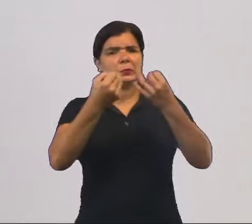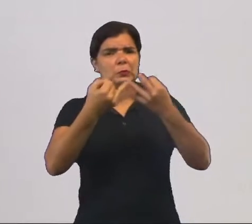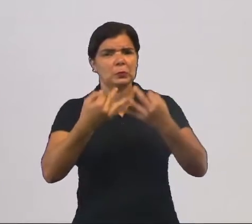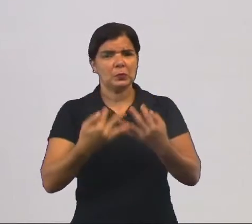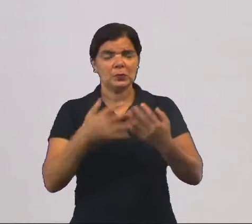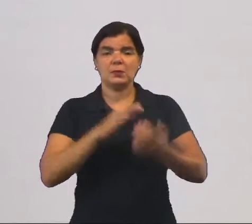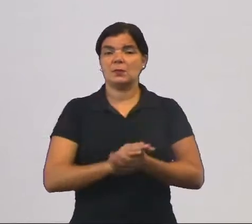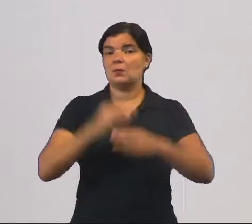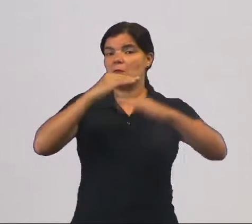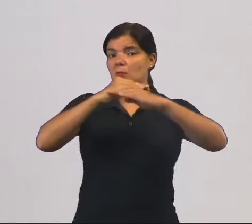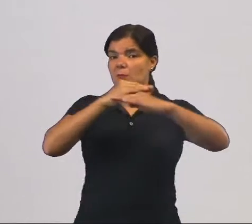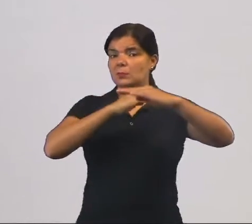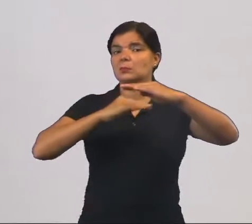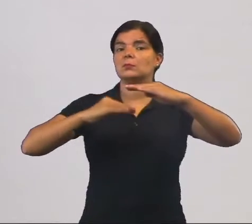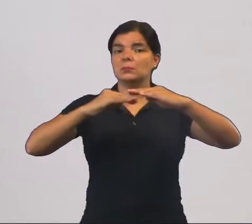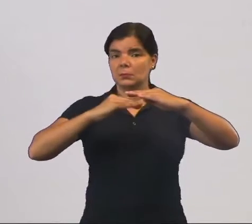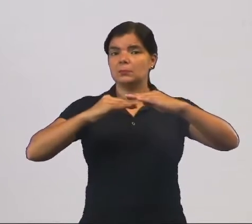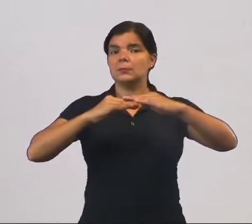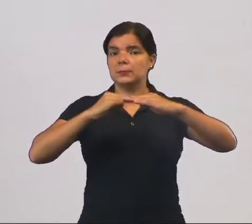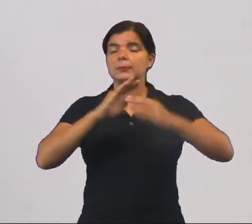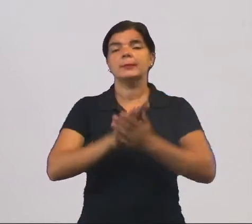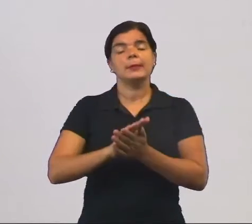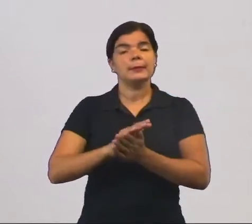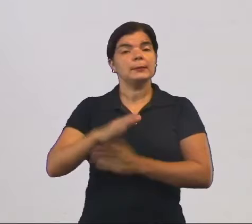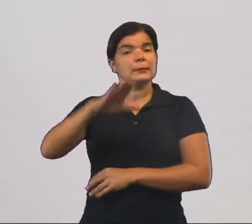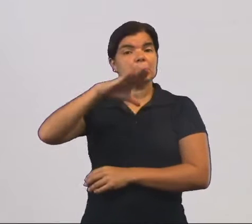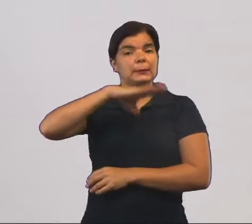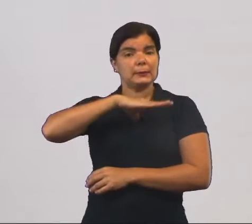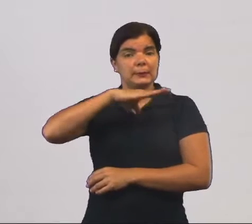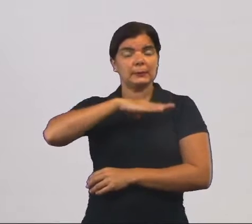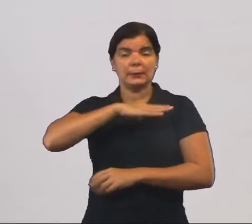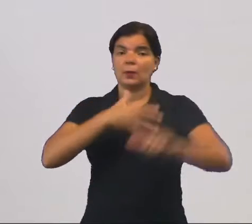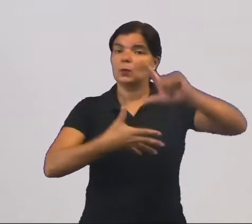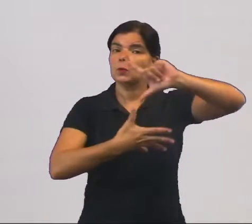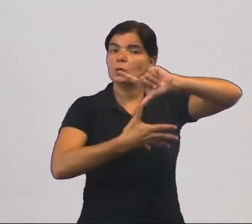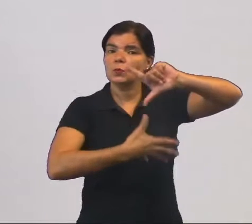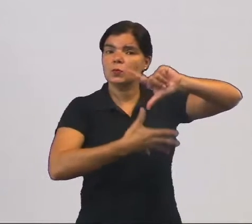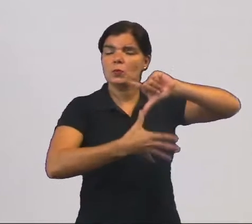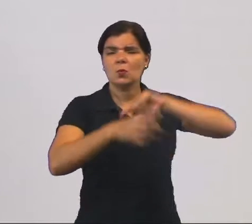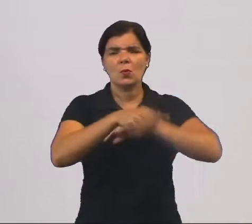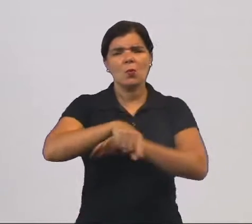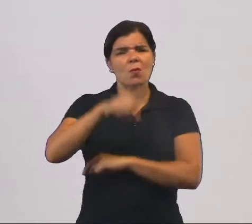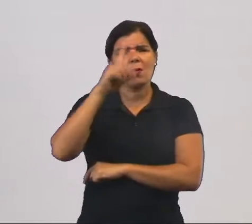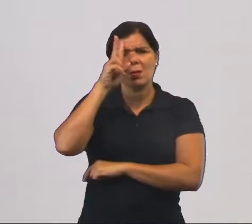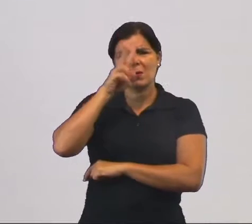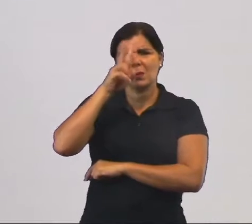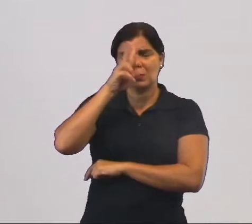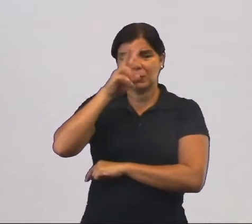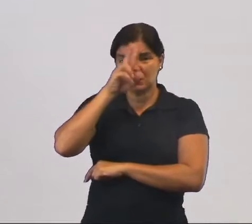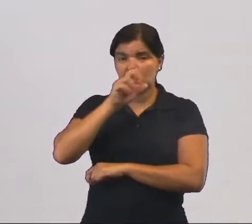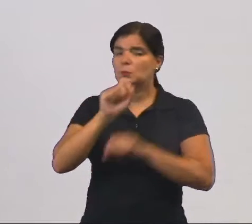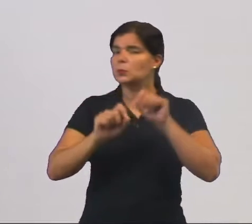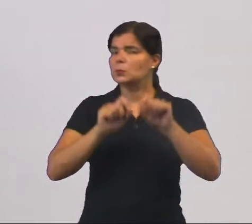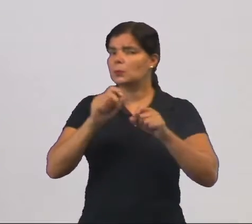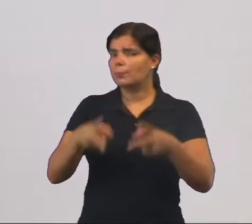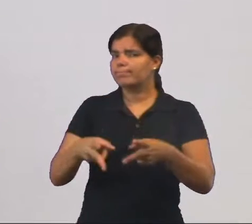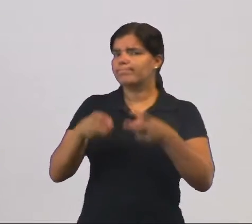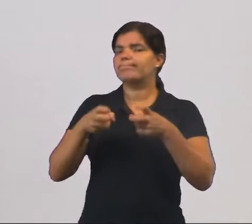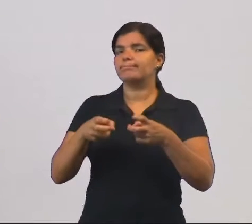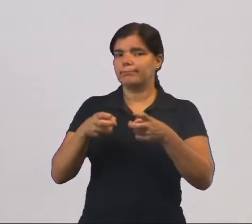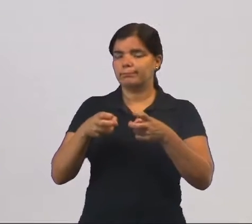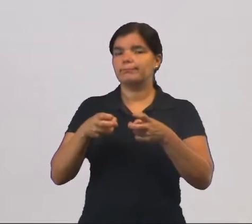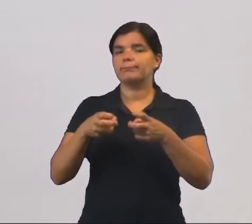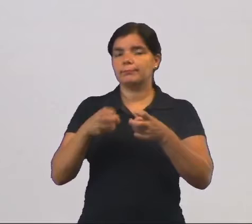falamos sobre desigualdade nas cidades latino-americanas, é importante a gente notar que existem